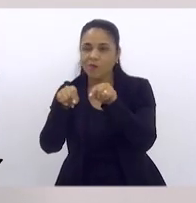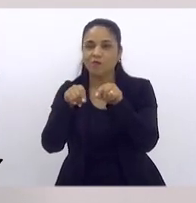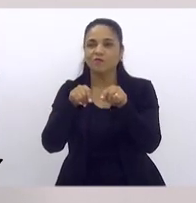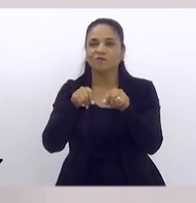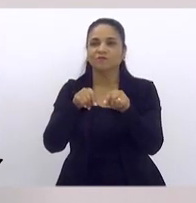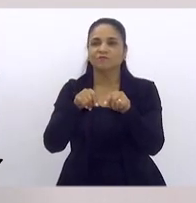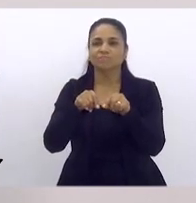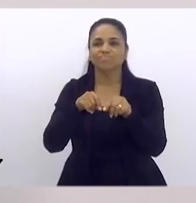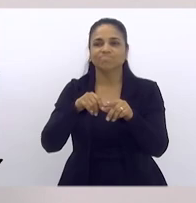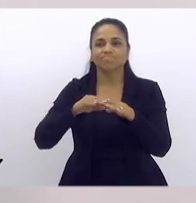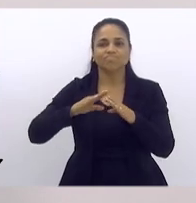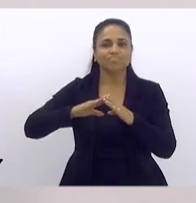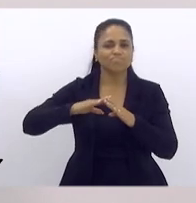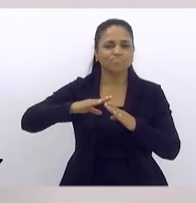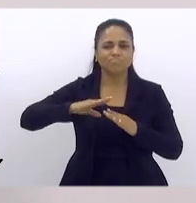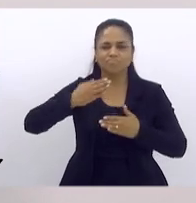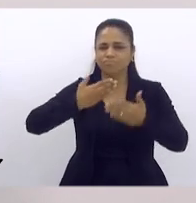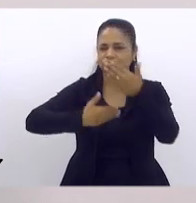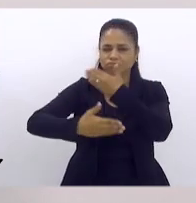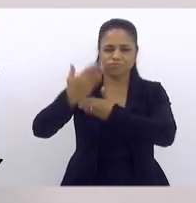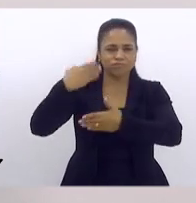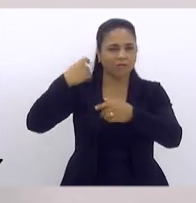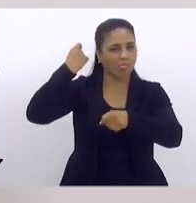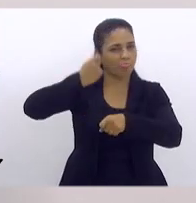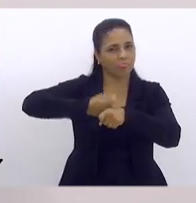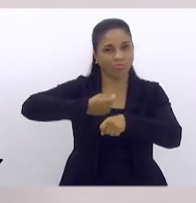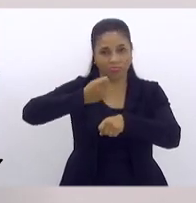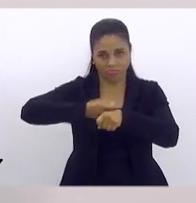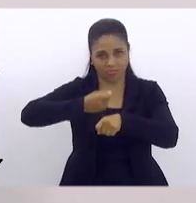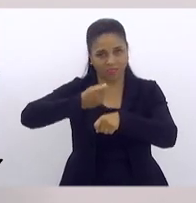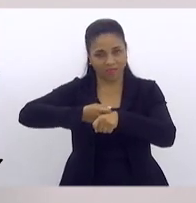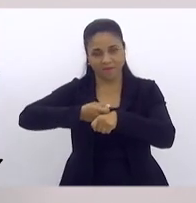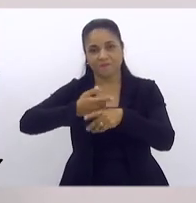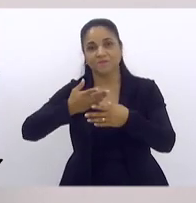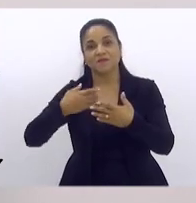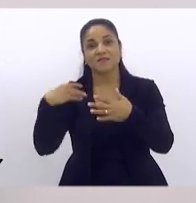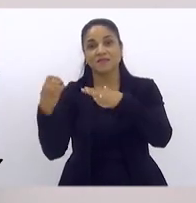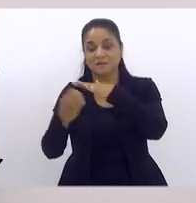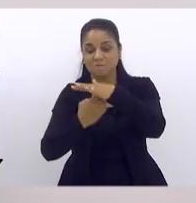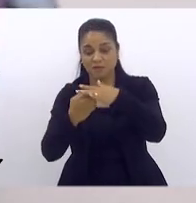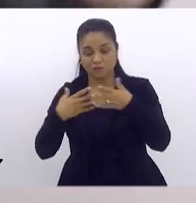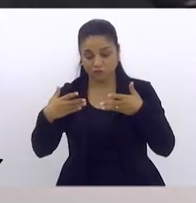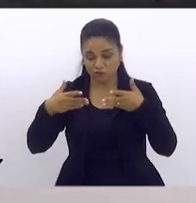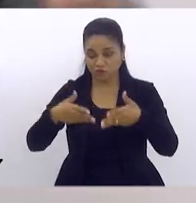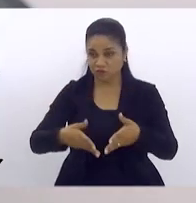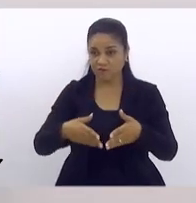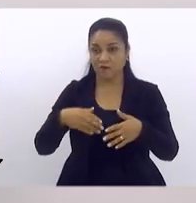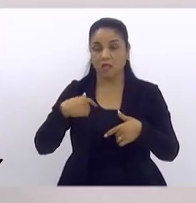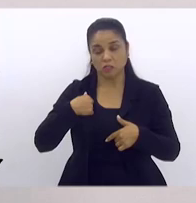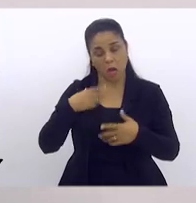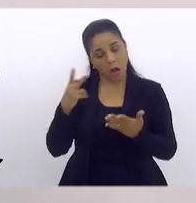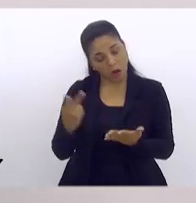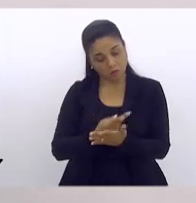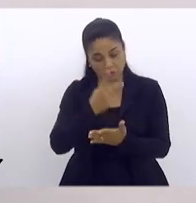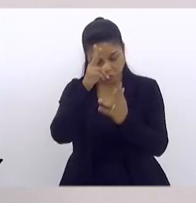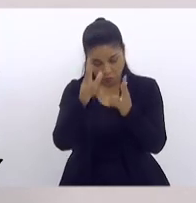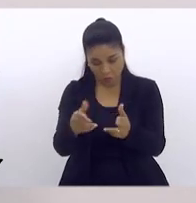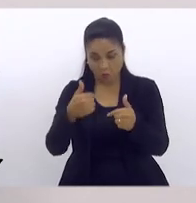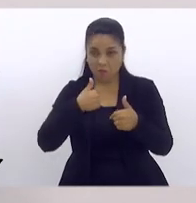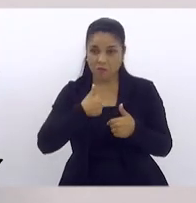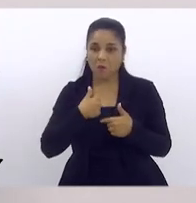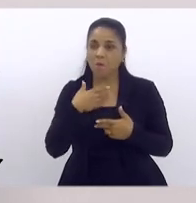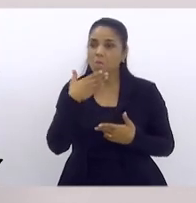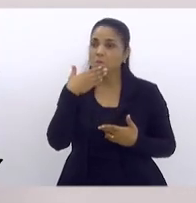empíricos possíveis chegar numa empresa já aconteceu comigo na minha história pedindo